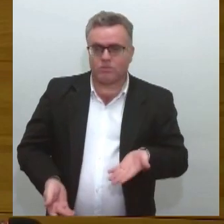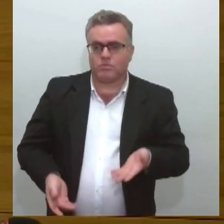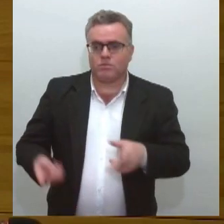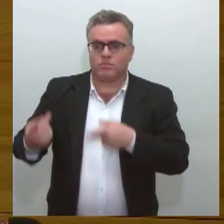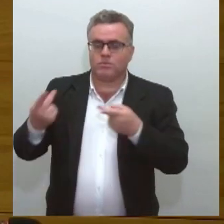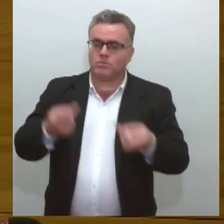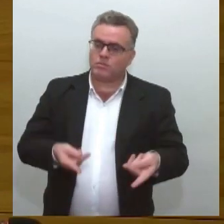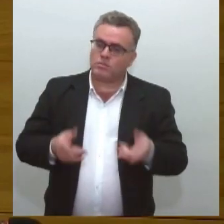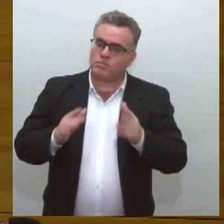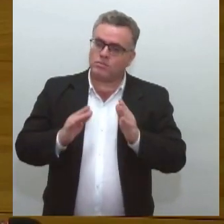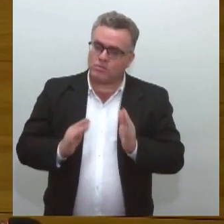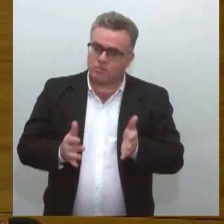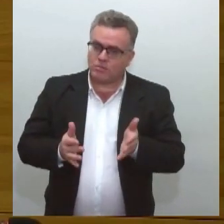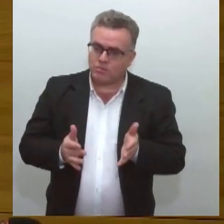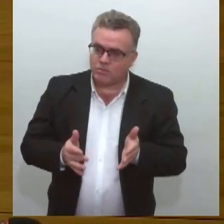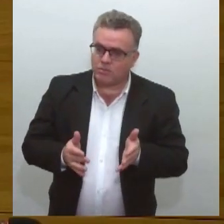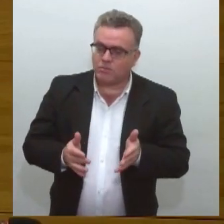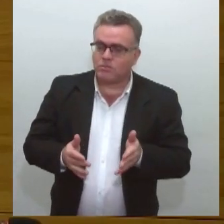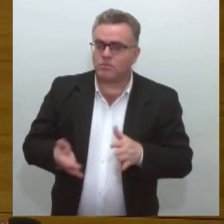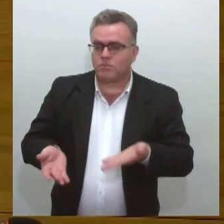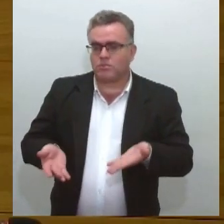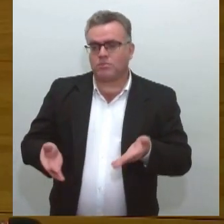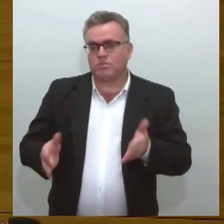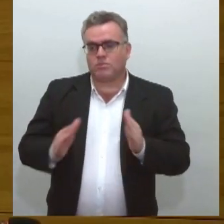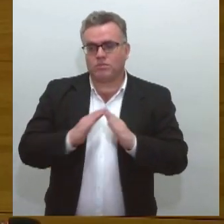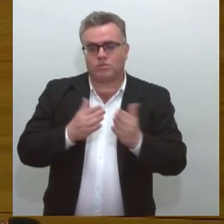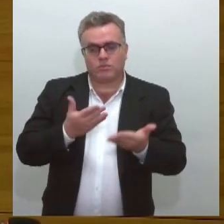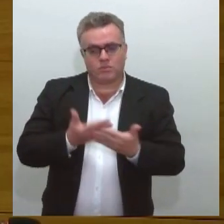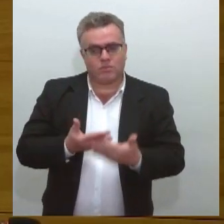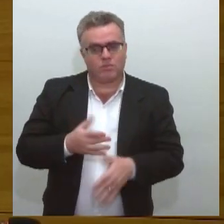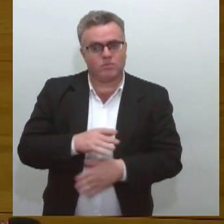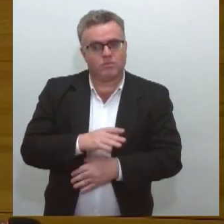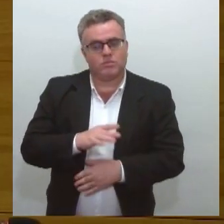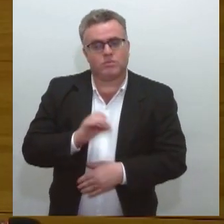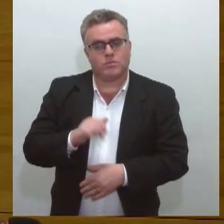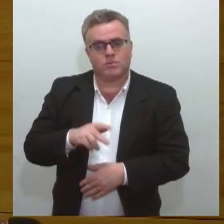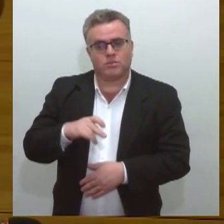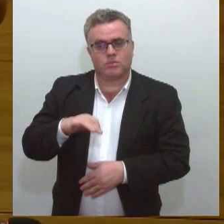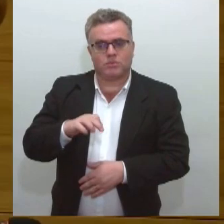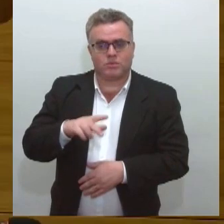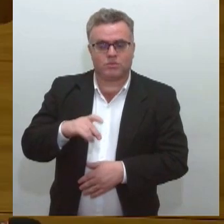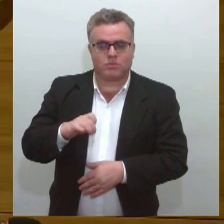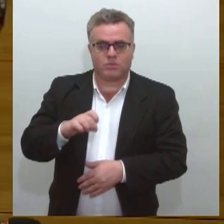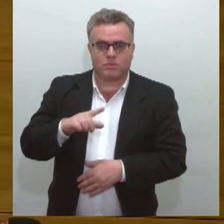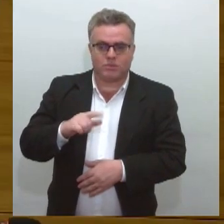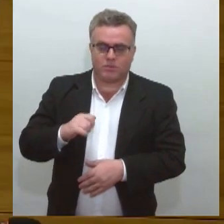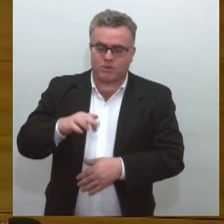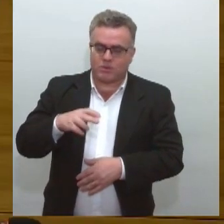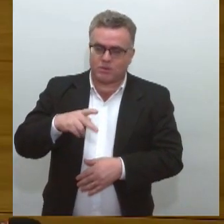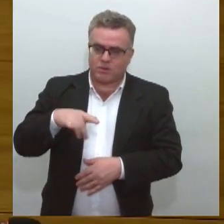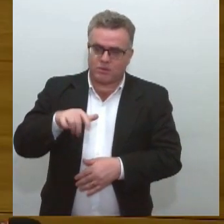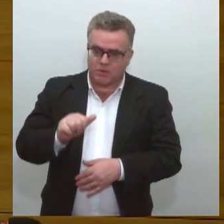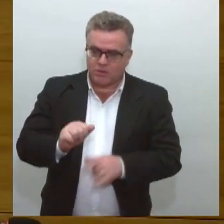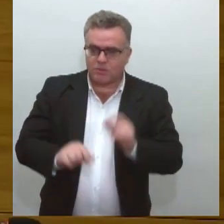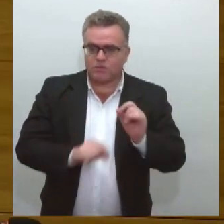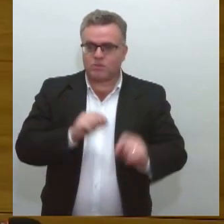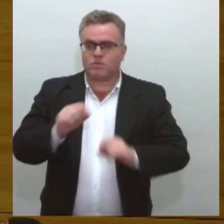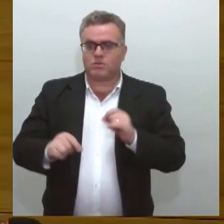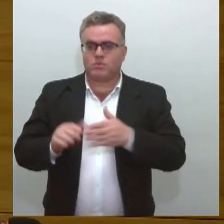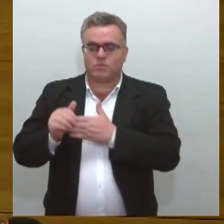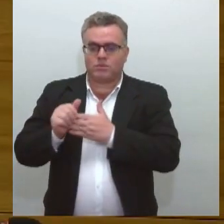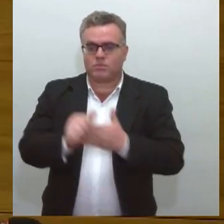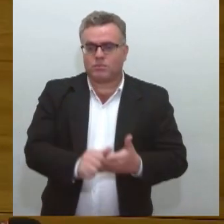colégio, né, o Centro de Excelência de Genal Queiroz fez essa visita aqui, né, uma visita guiada. Eu converso agora com